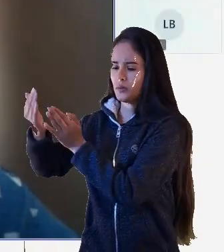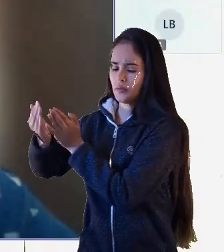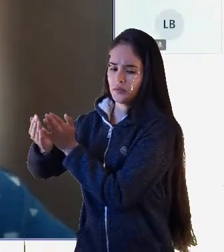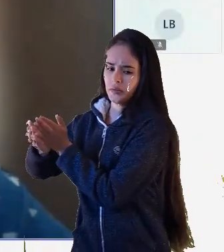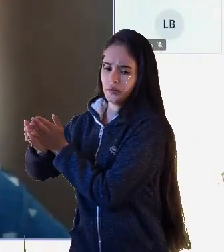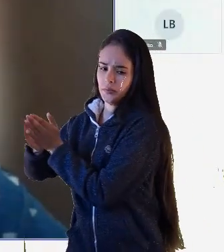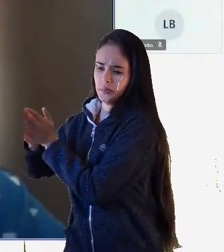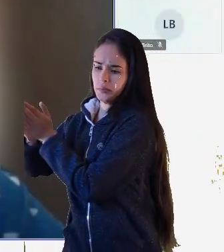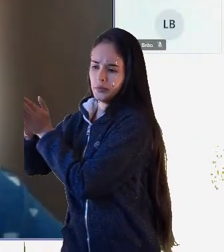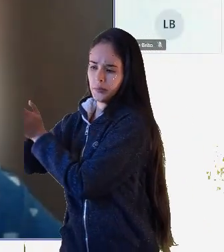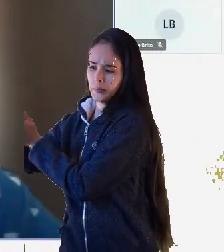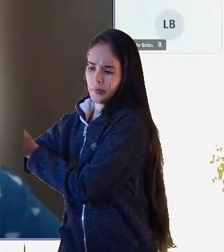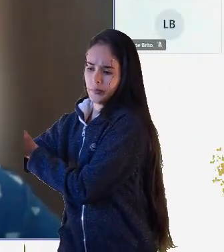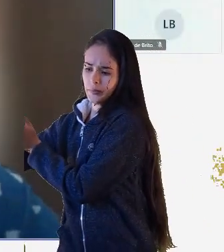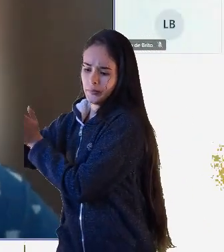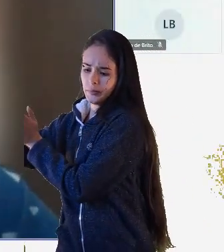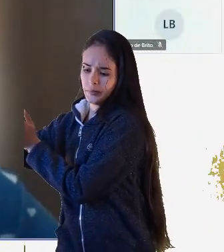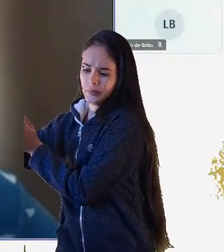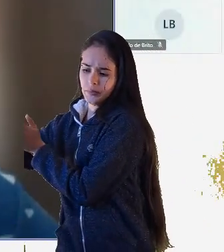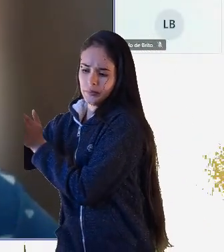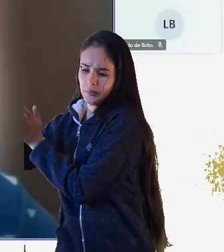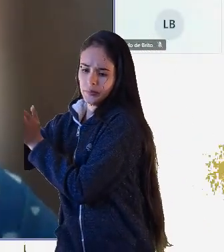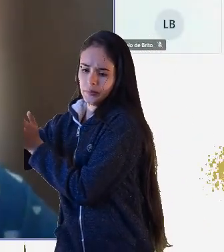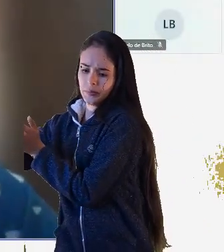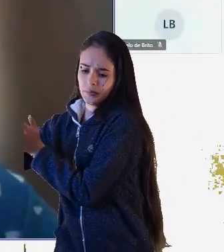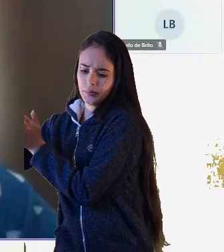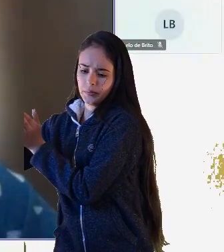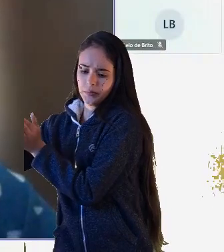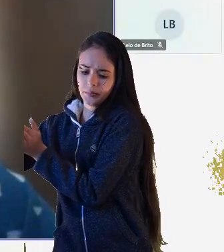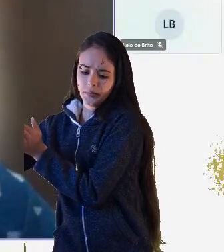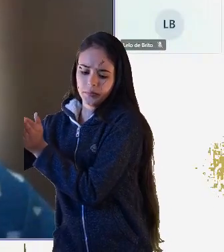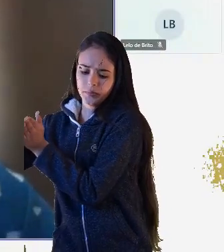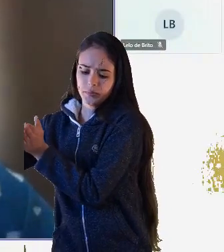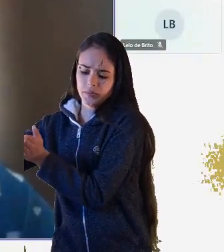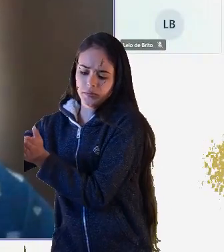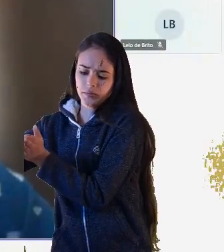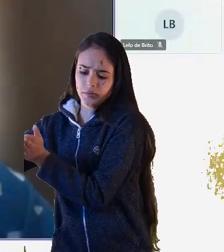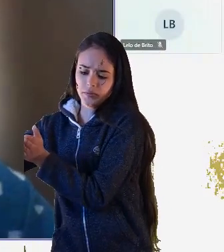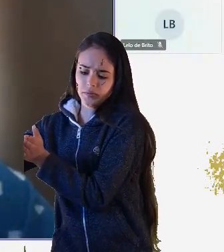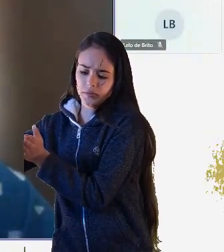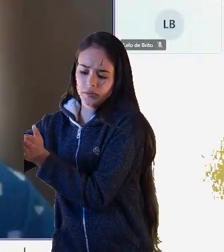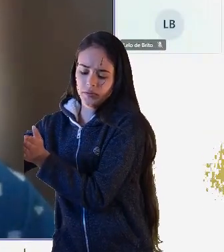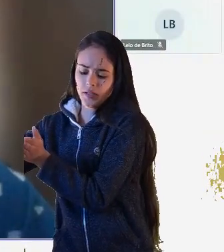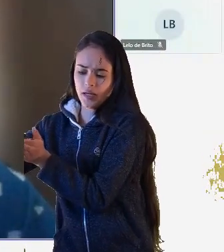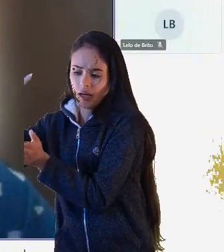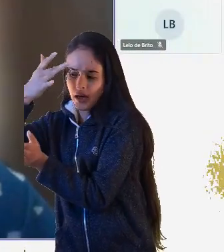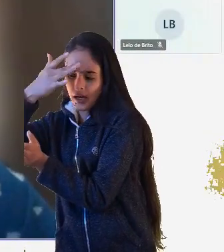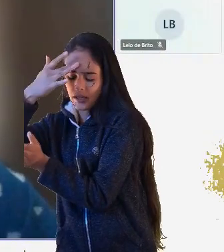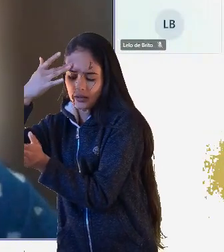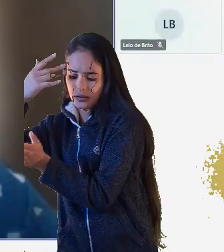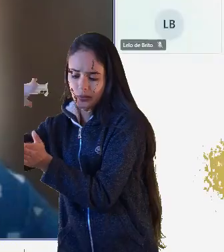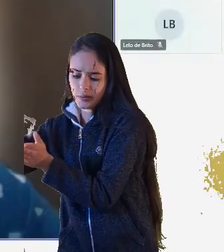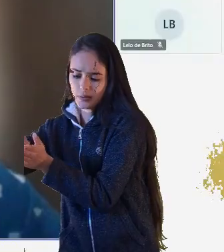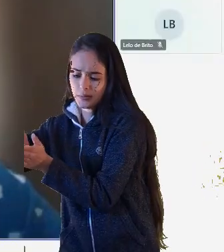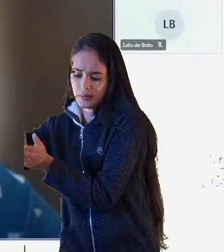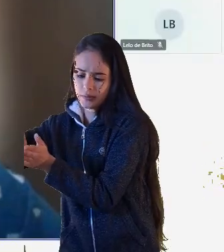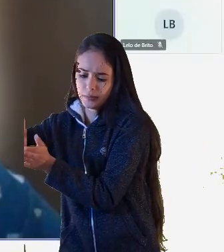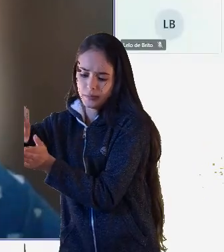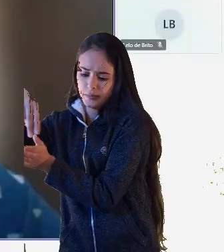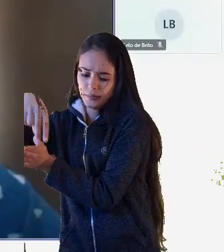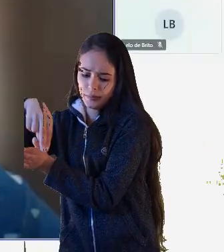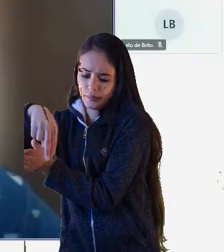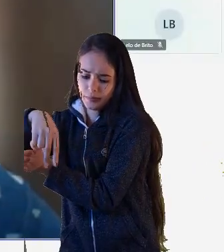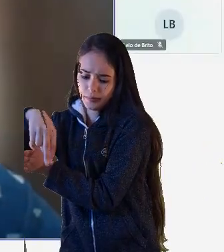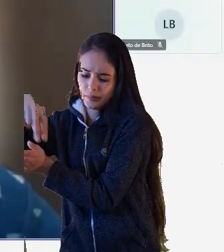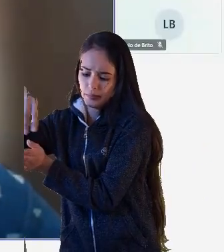e batizavam todos os africanos, né, com nomes católicos, né. Tem até um filme que apareceu uma cena ali